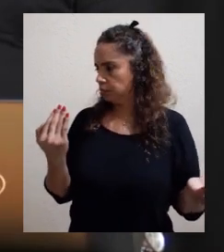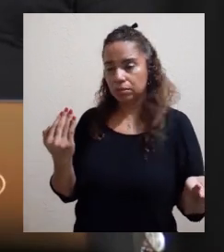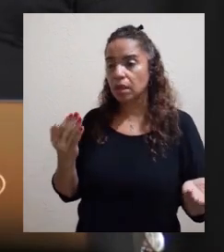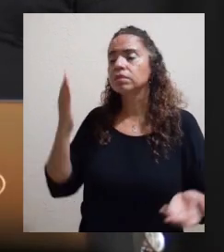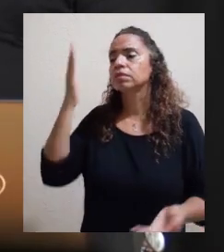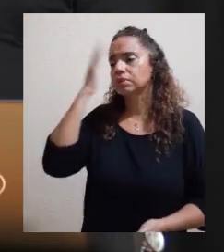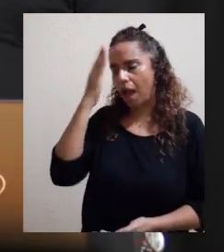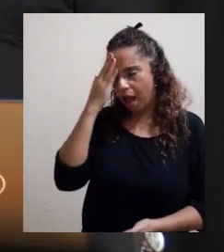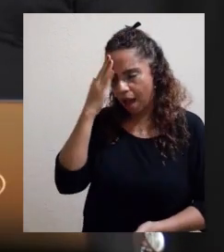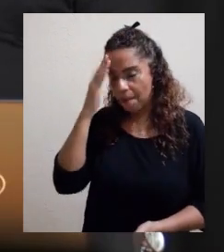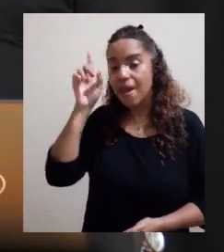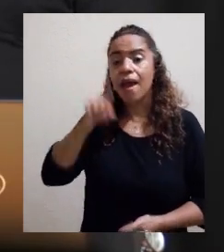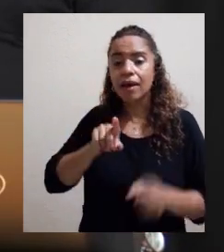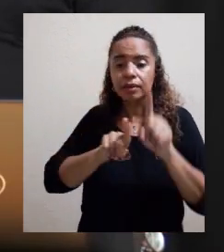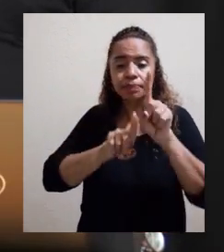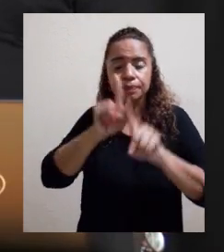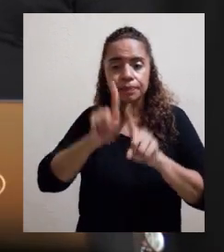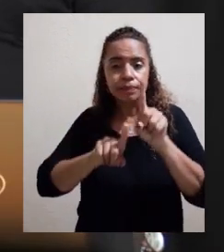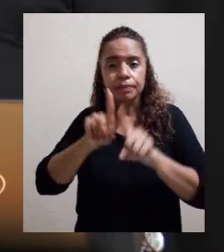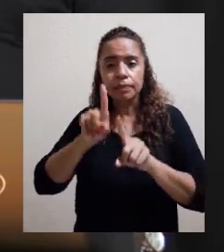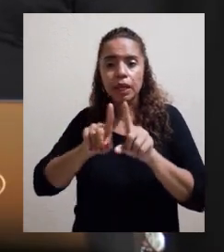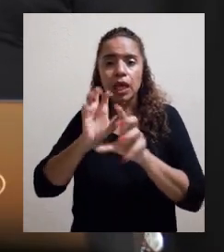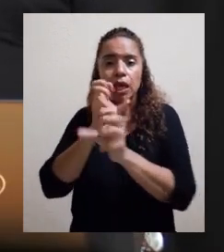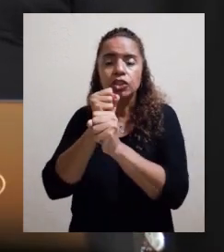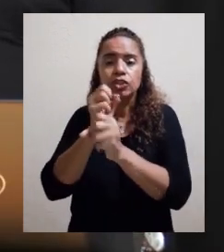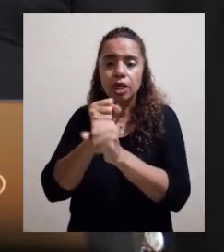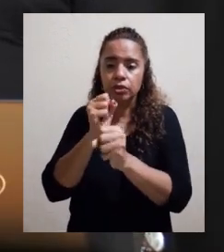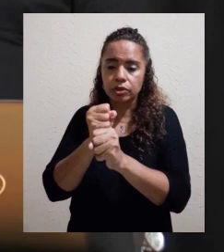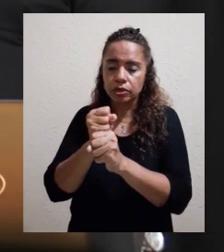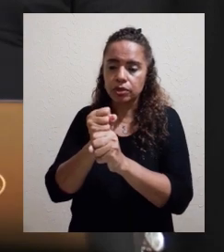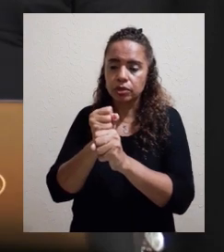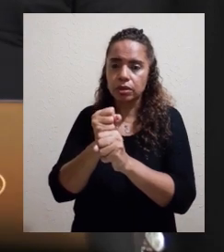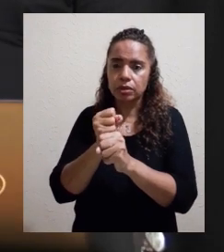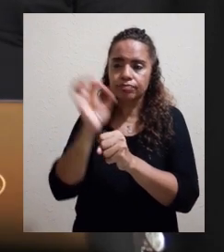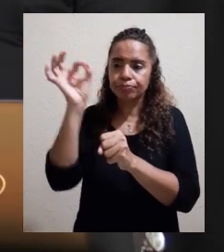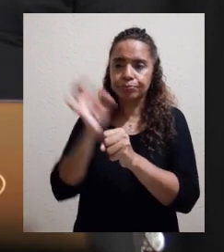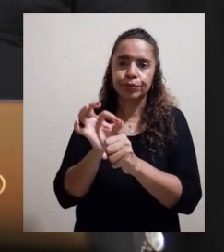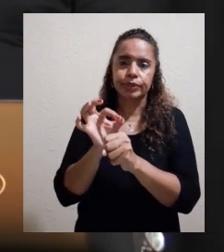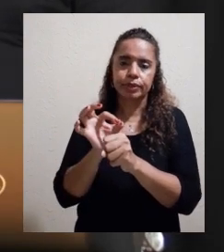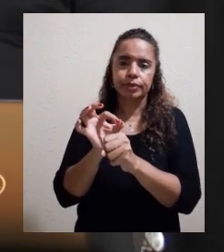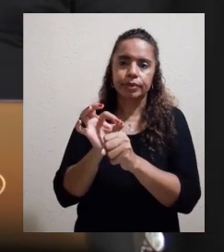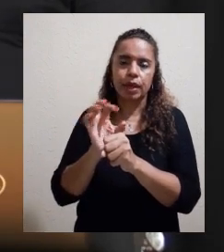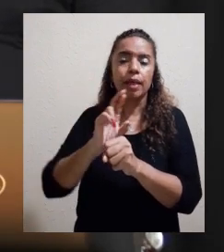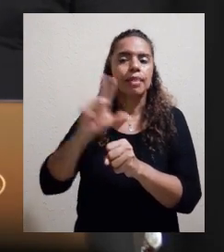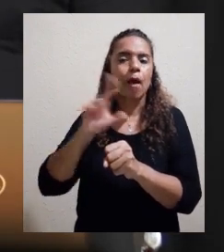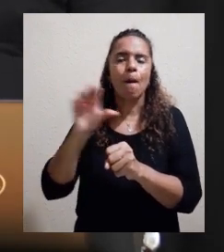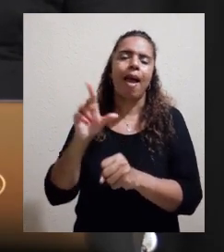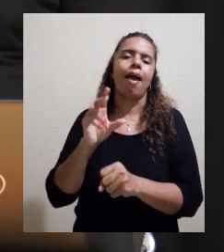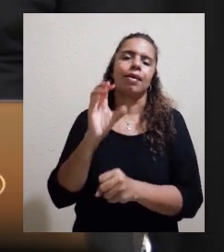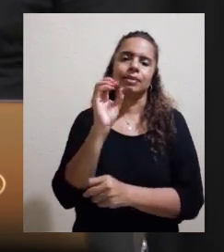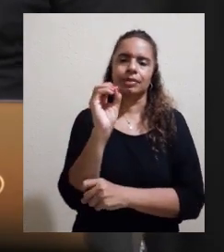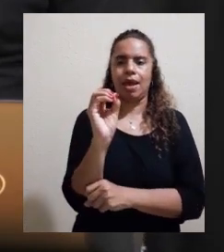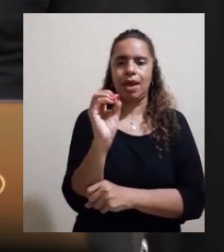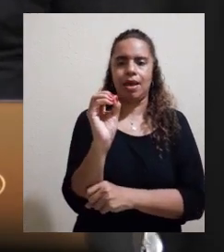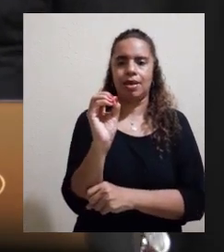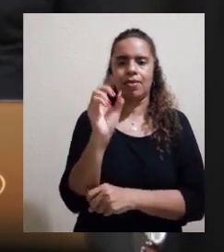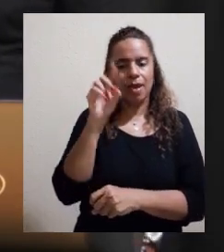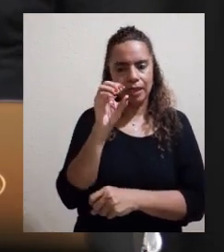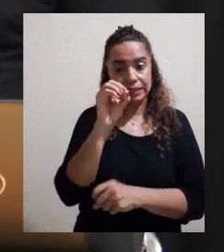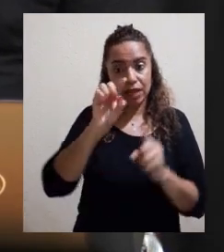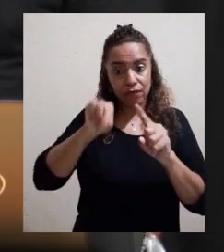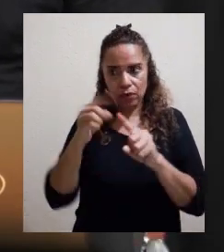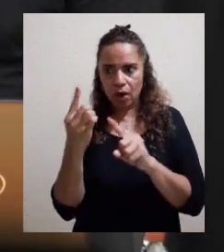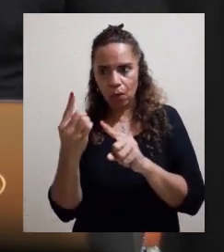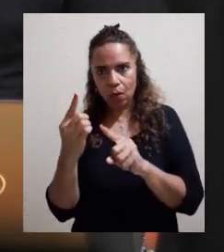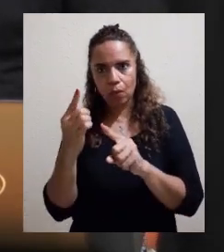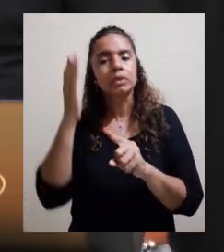que a gente falou lá no começo, risco individual é baixo, mas uma porcentagem. Não é zero. Não é zero. Infelizmente vai ter